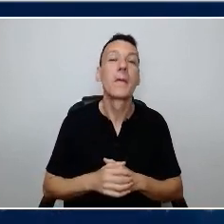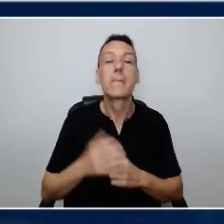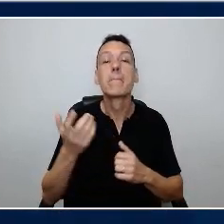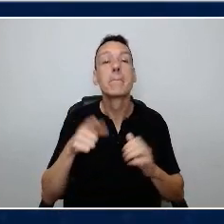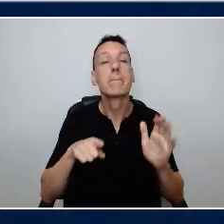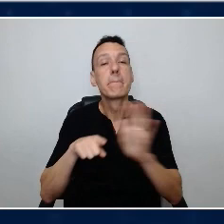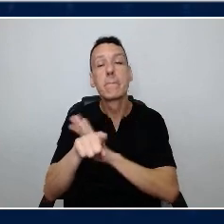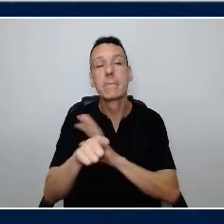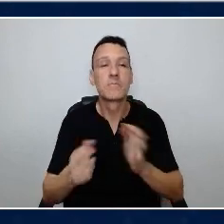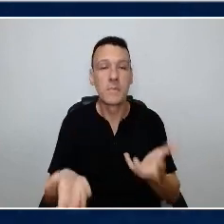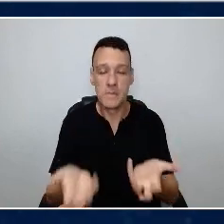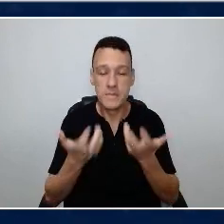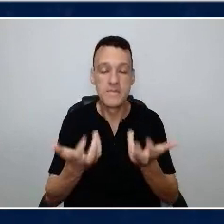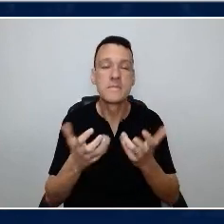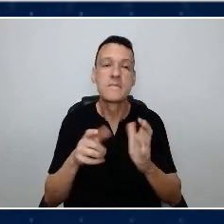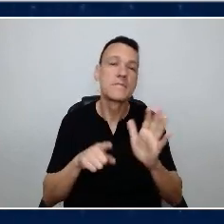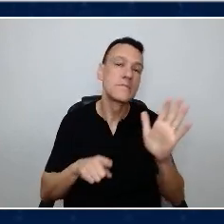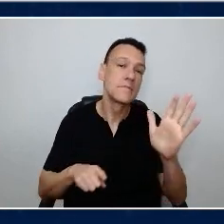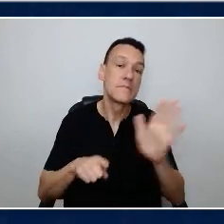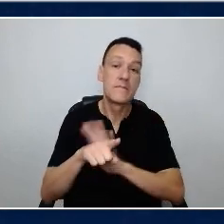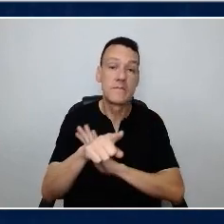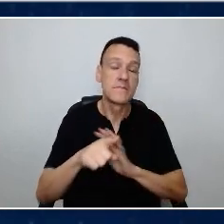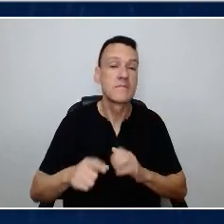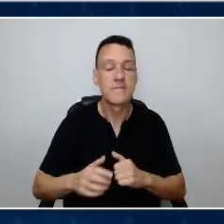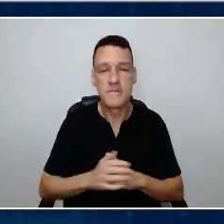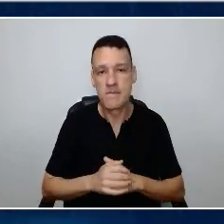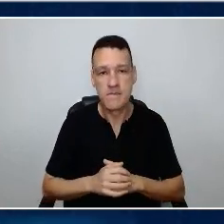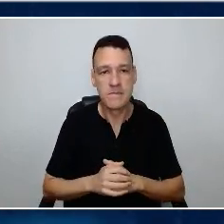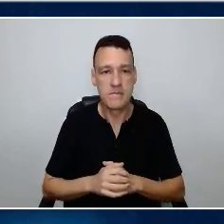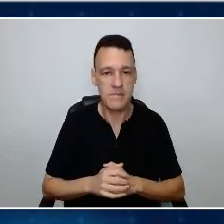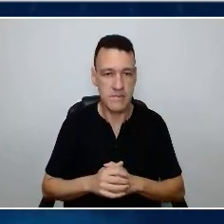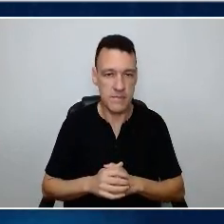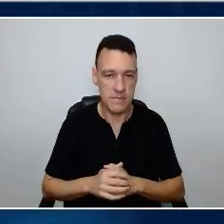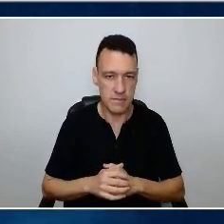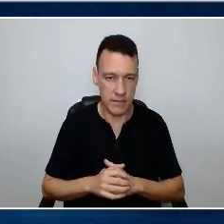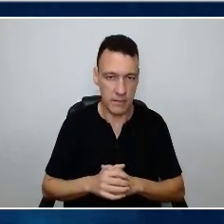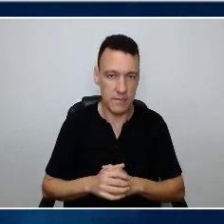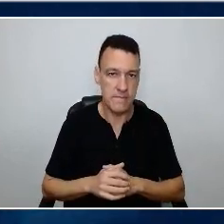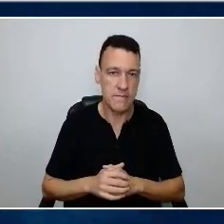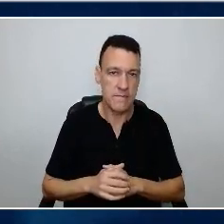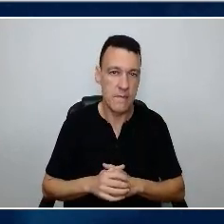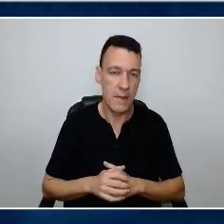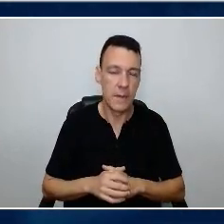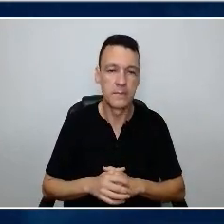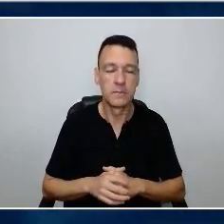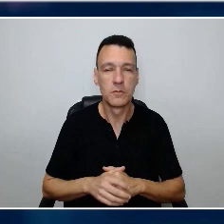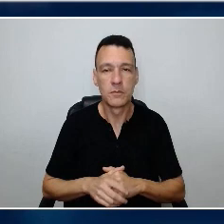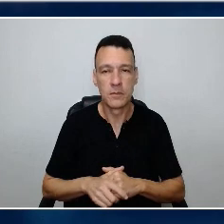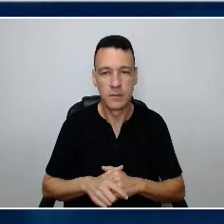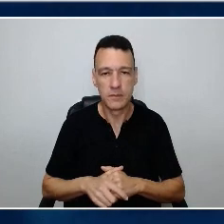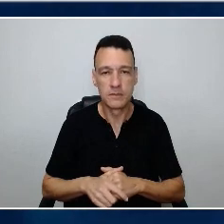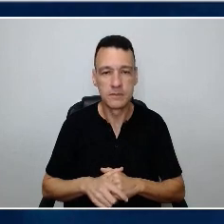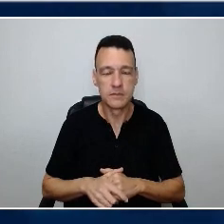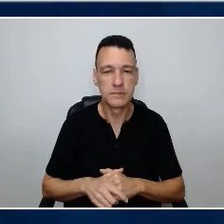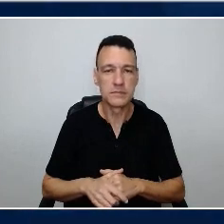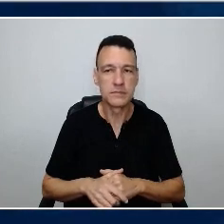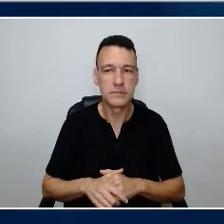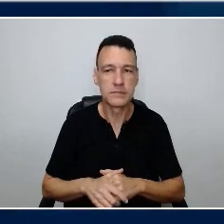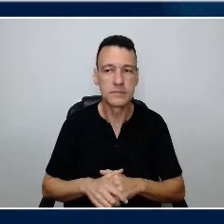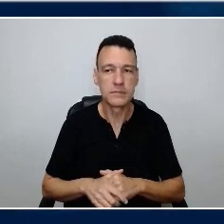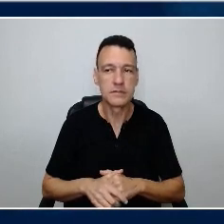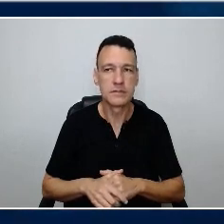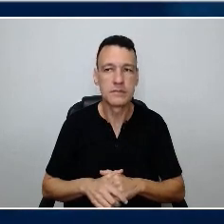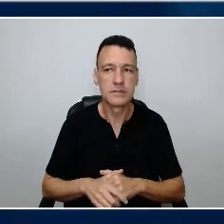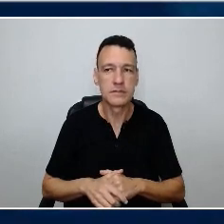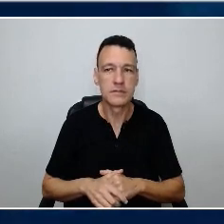lá só um momento seu microfone já vai chegar diga seu nome e lasanha